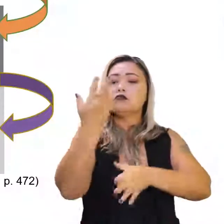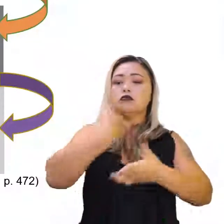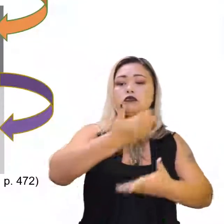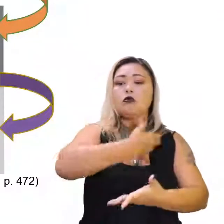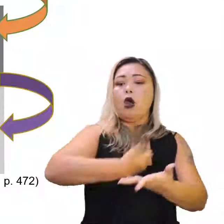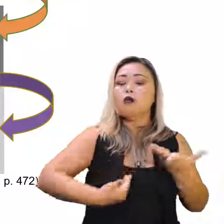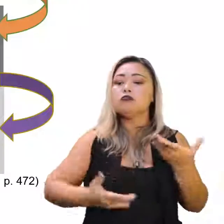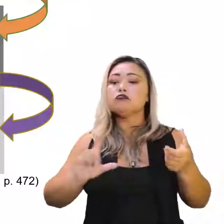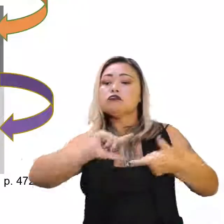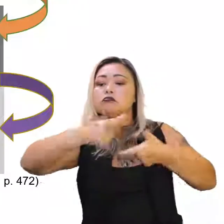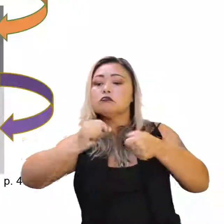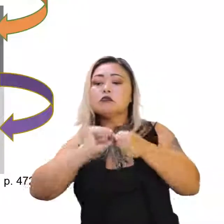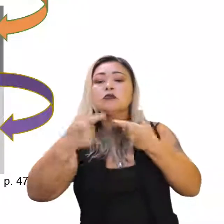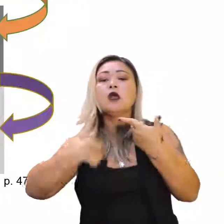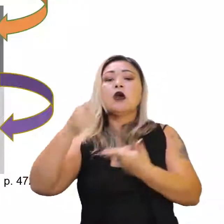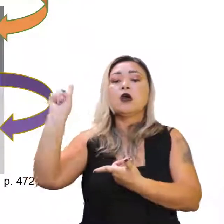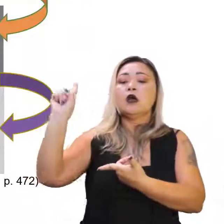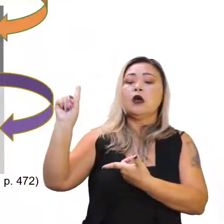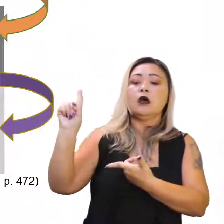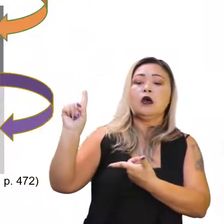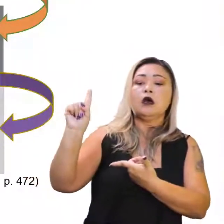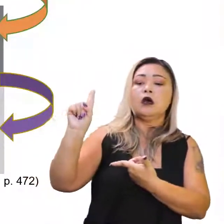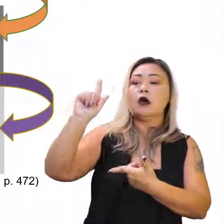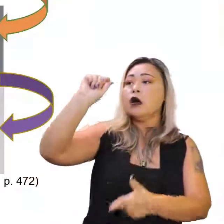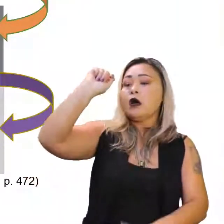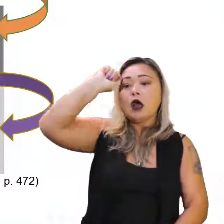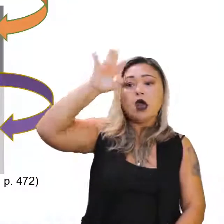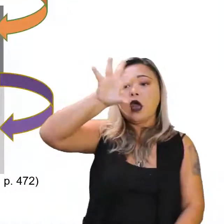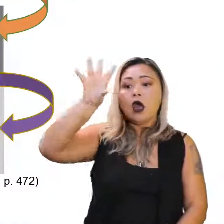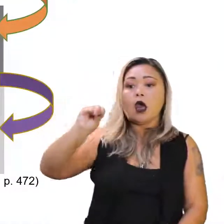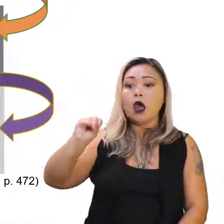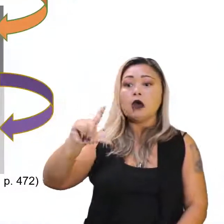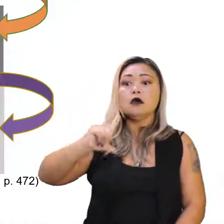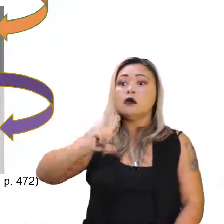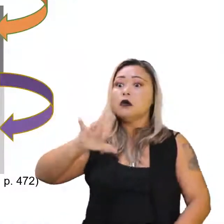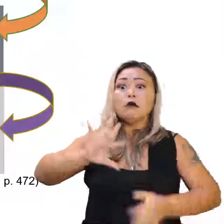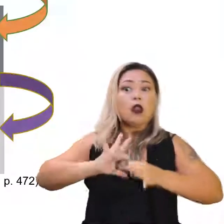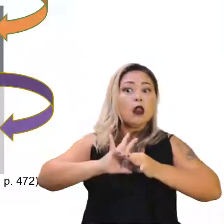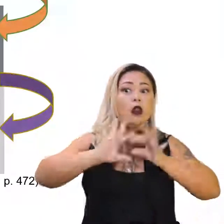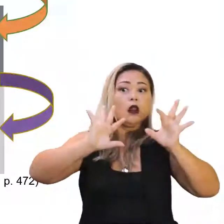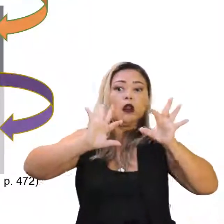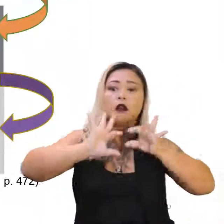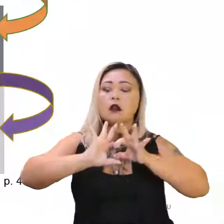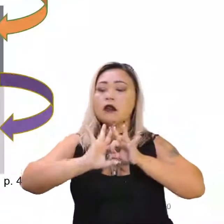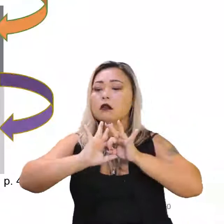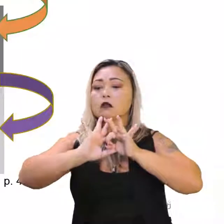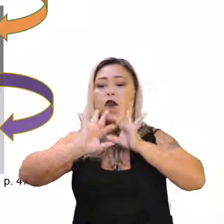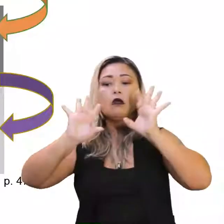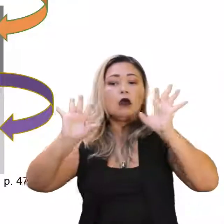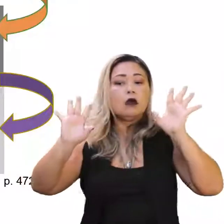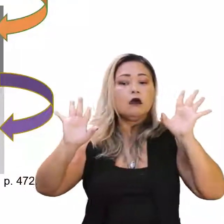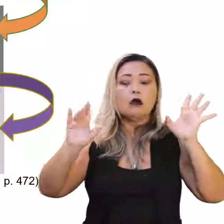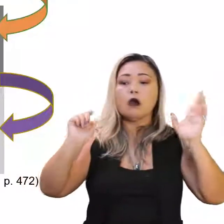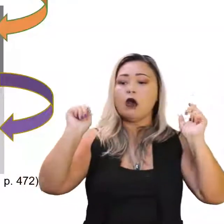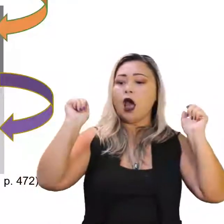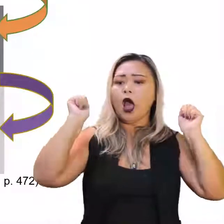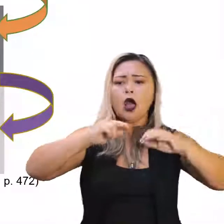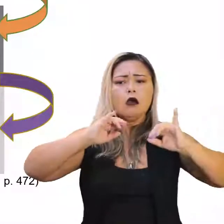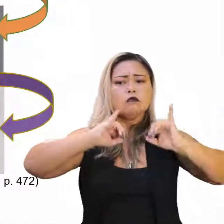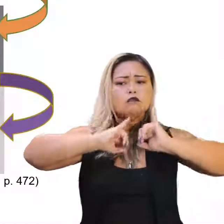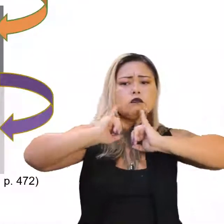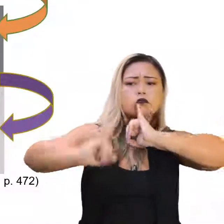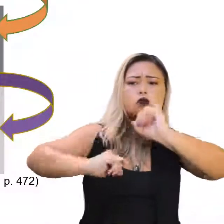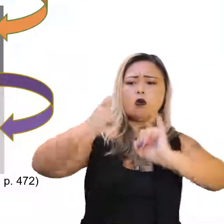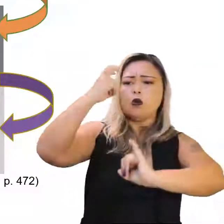nacionais modernos. Então a África passou a ter mais liberdade, com a sua, podendo expressar ali a